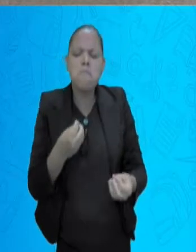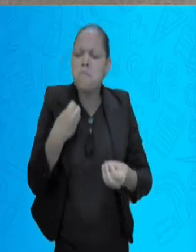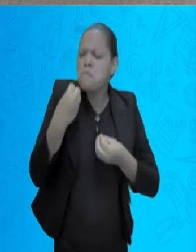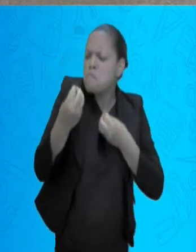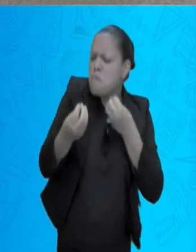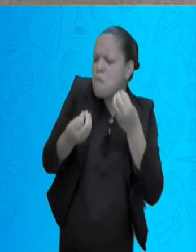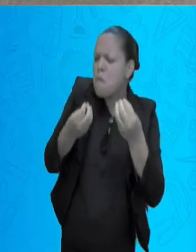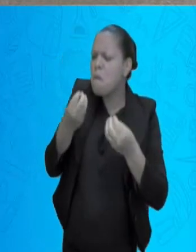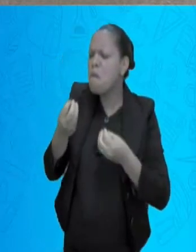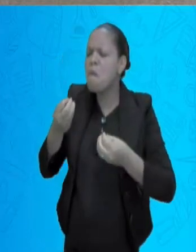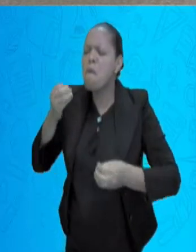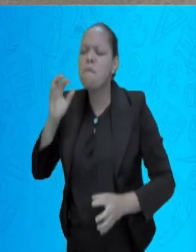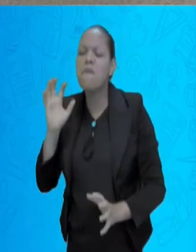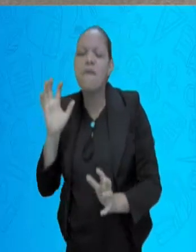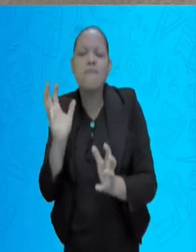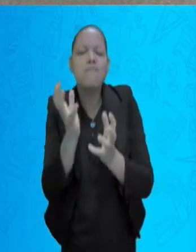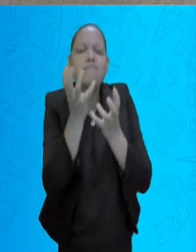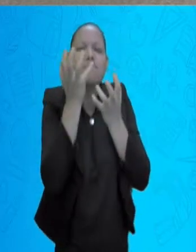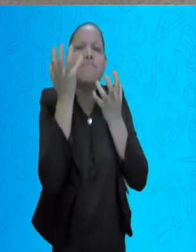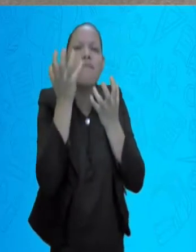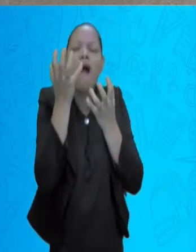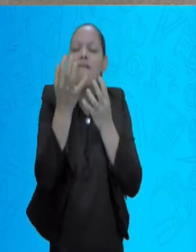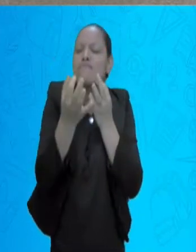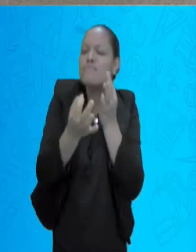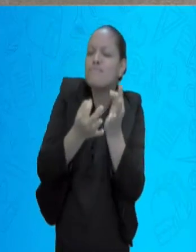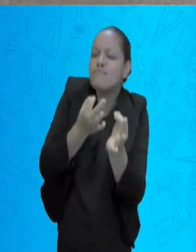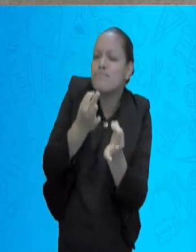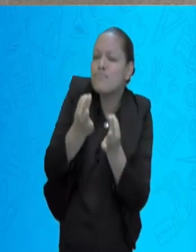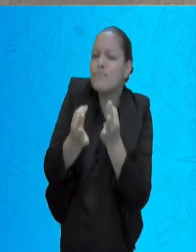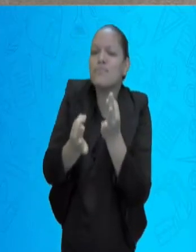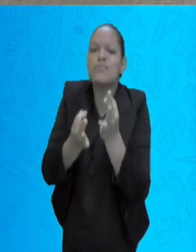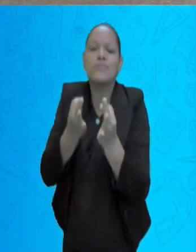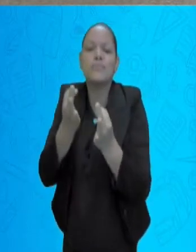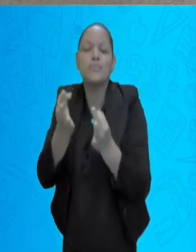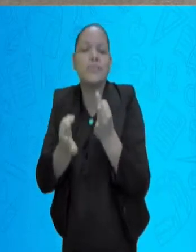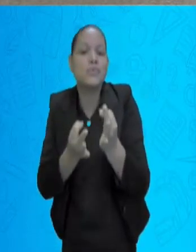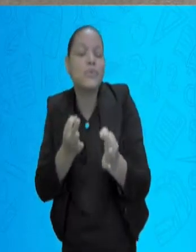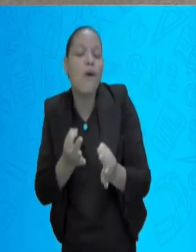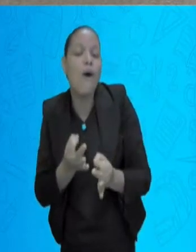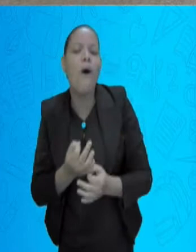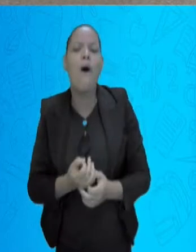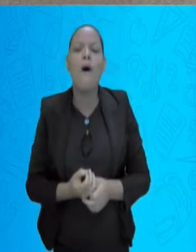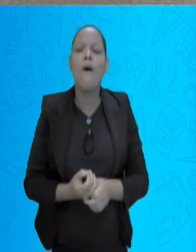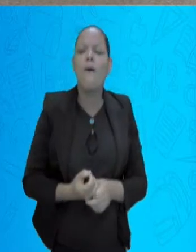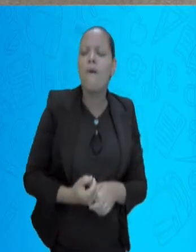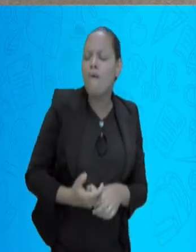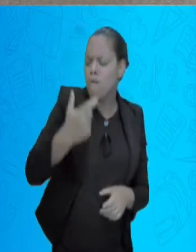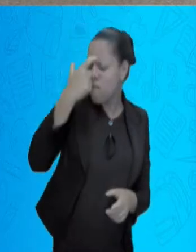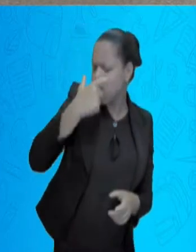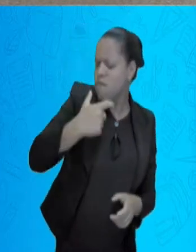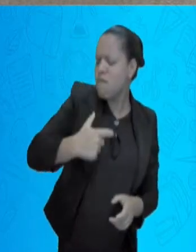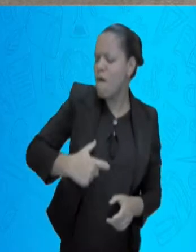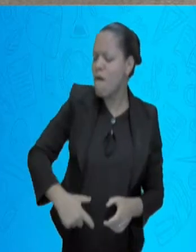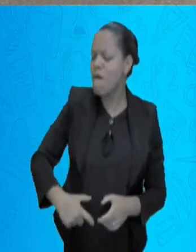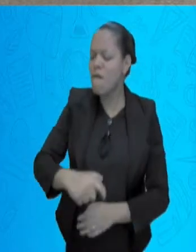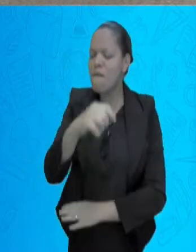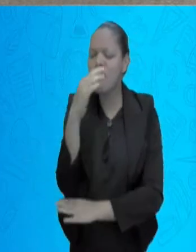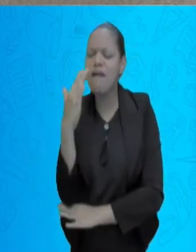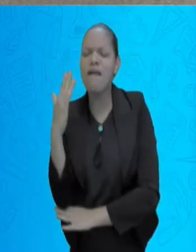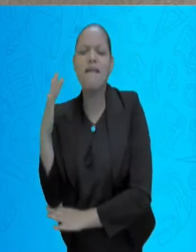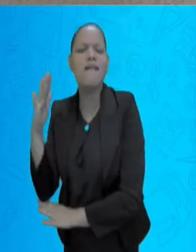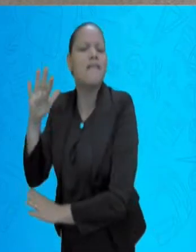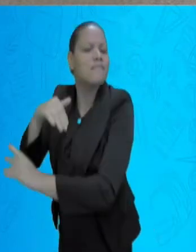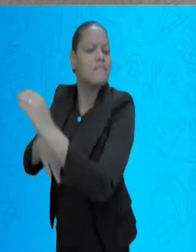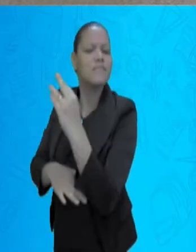pelo homem, pela natureza, porque tudo que está ao nosso redor produz algum tipo de